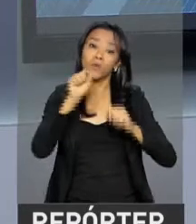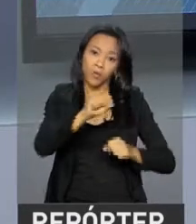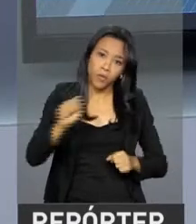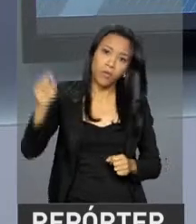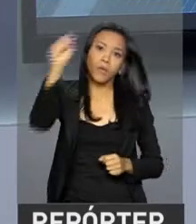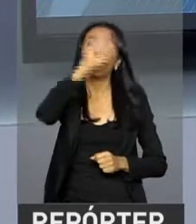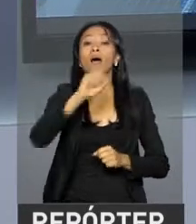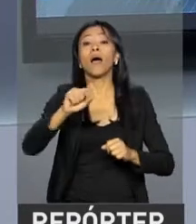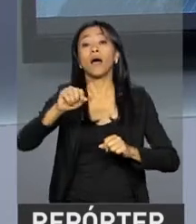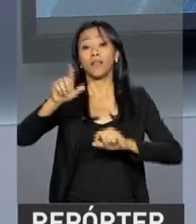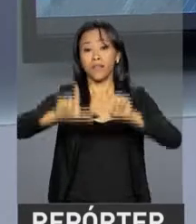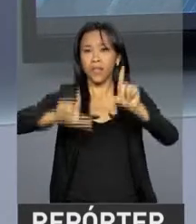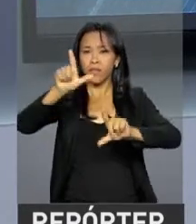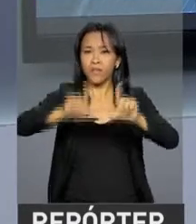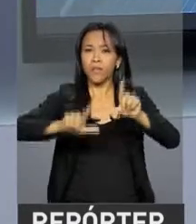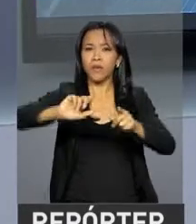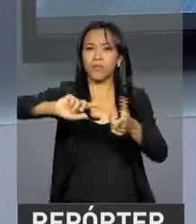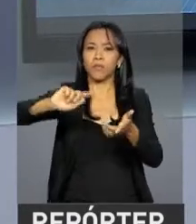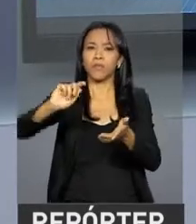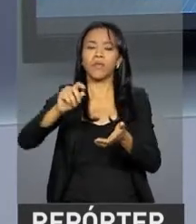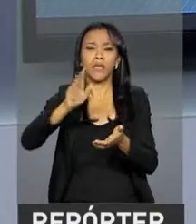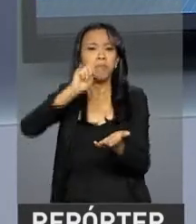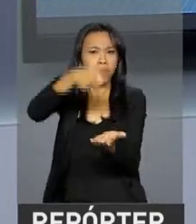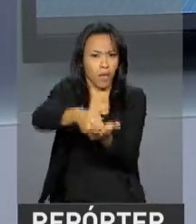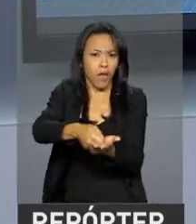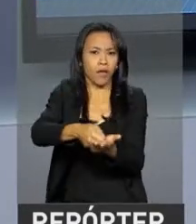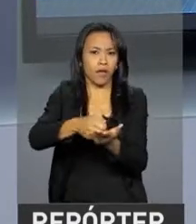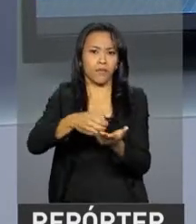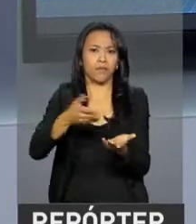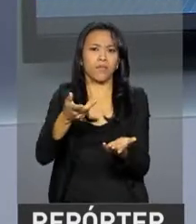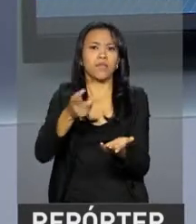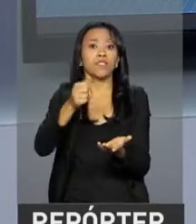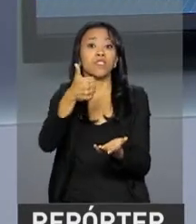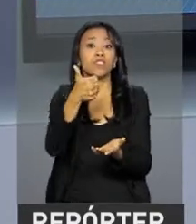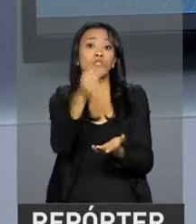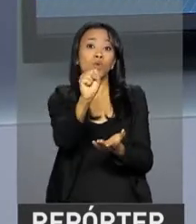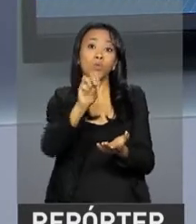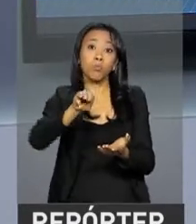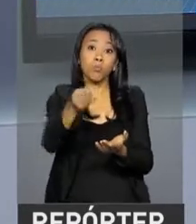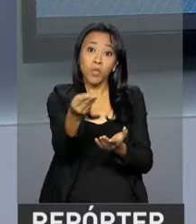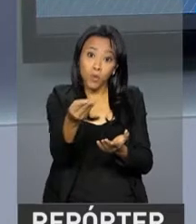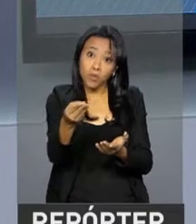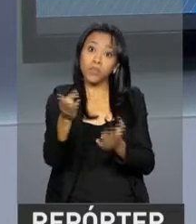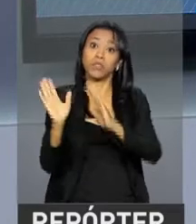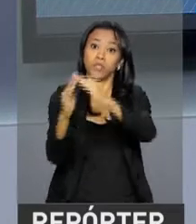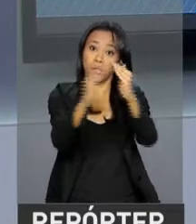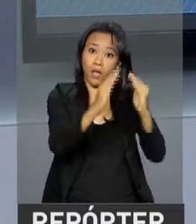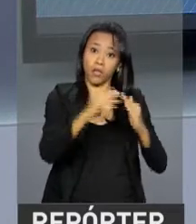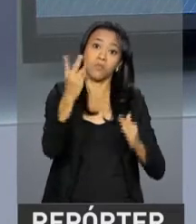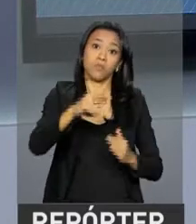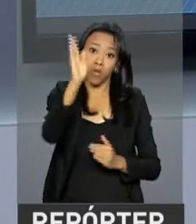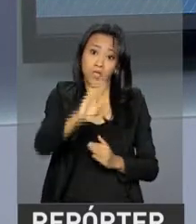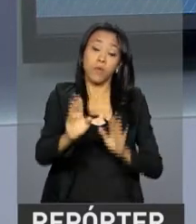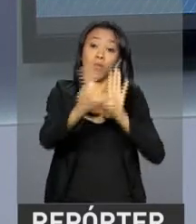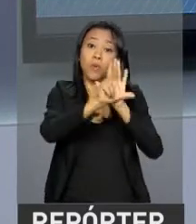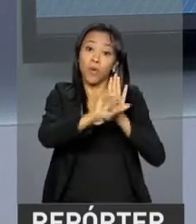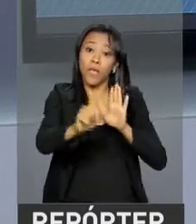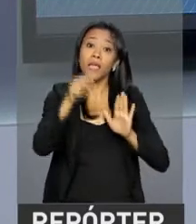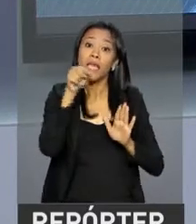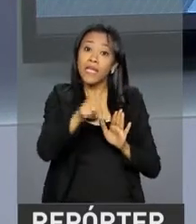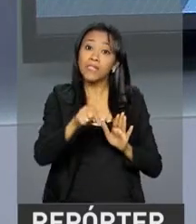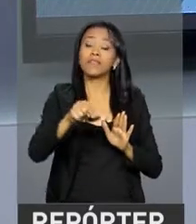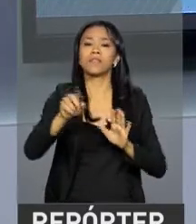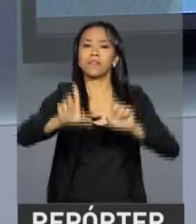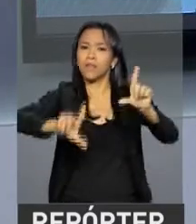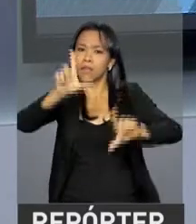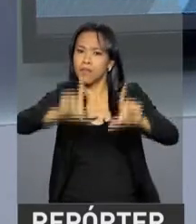por assinatura, aquela que é paga, está presente em mais de 18 milhões de residências. Por lei, esses canais devem dedicar pelo